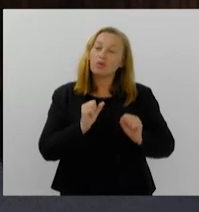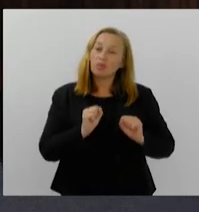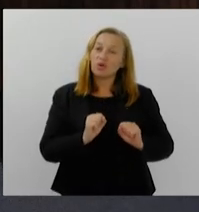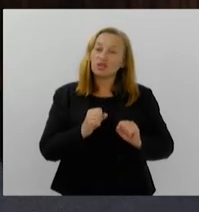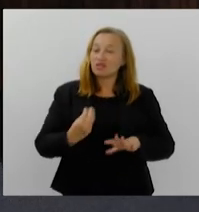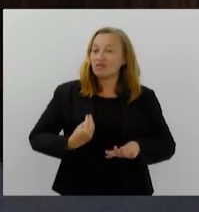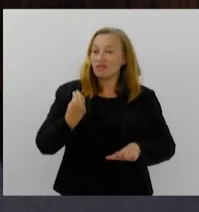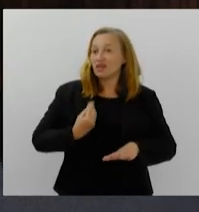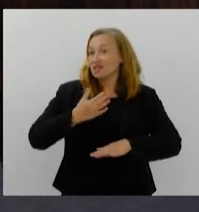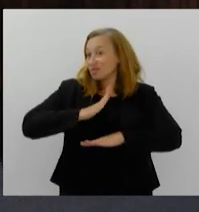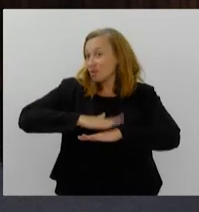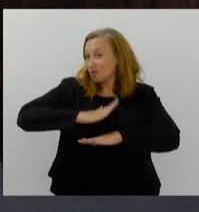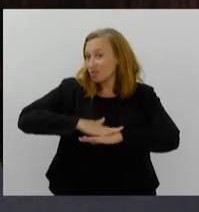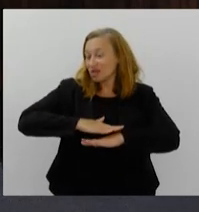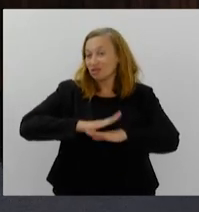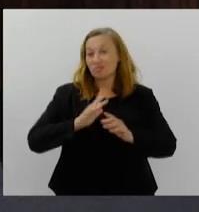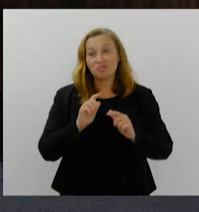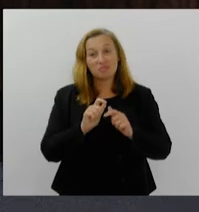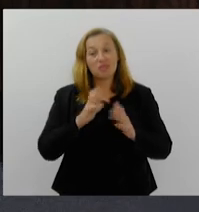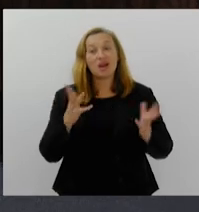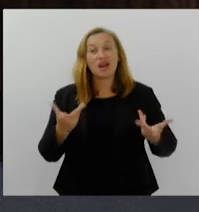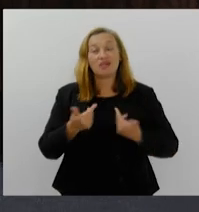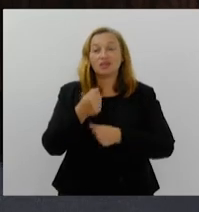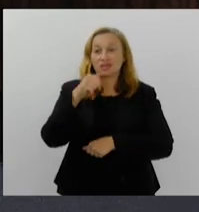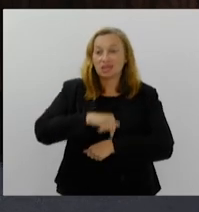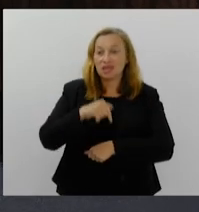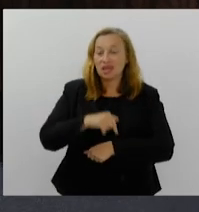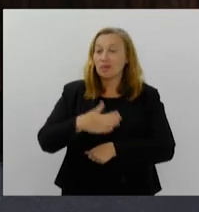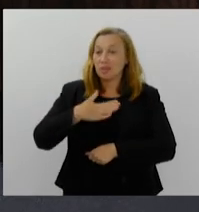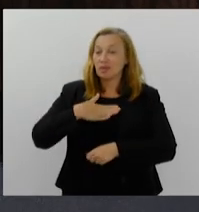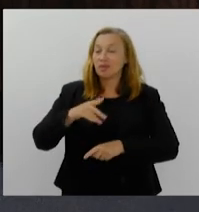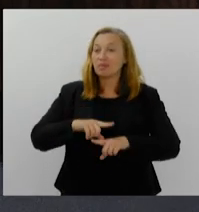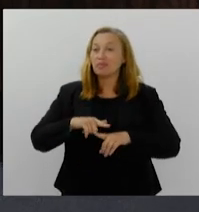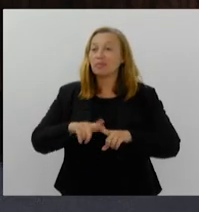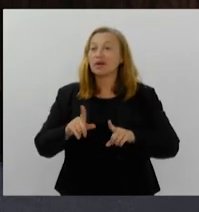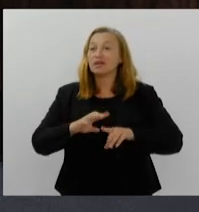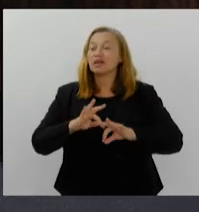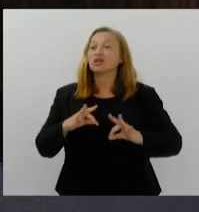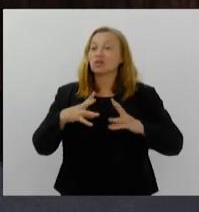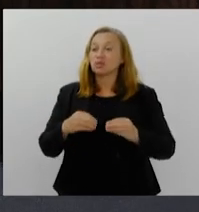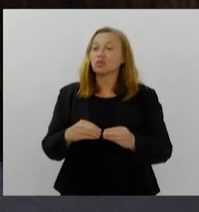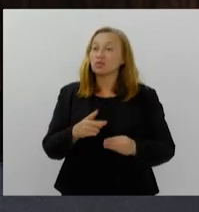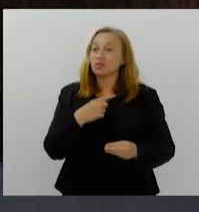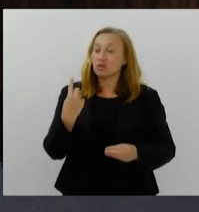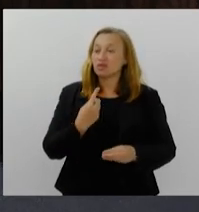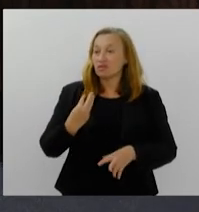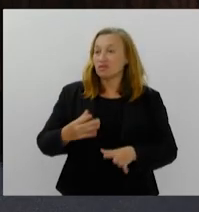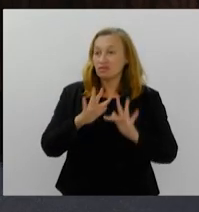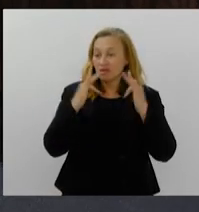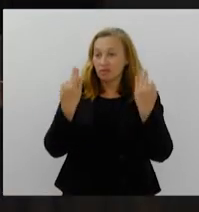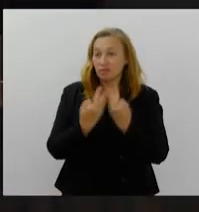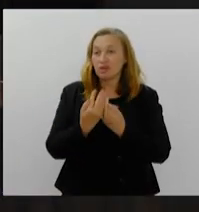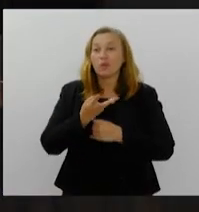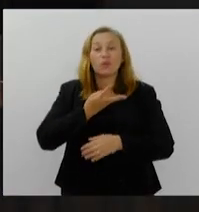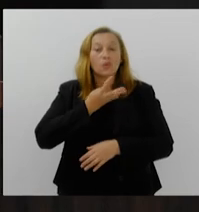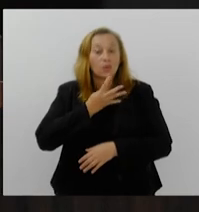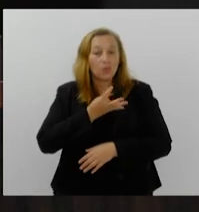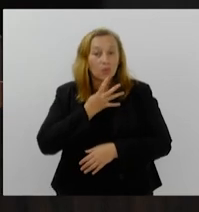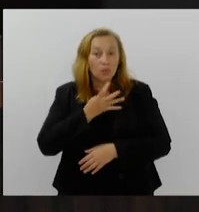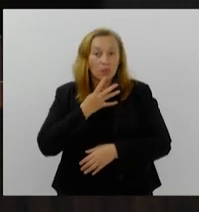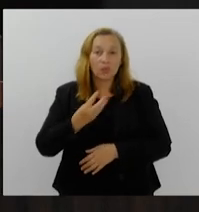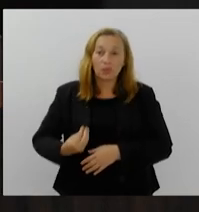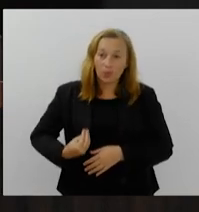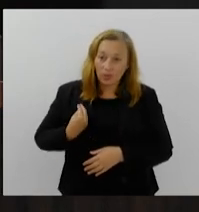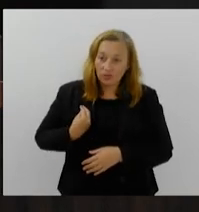esse momento aqui glorioso, não só para mim, mas tenho certeza para todos nós e seus familiares, esse reconhecimento em